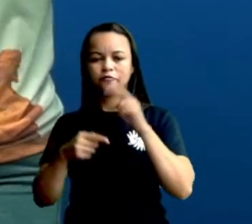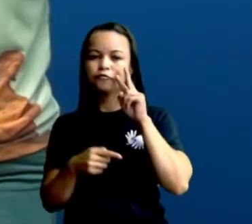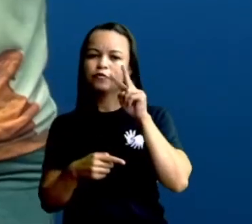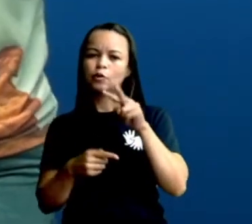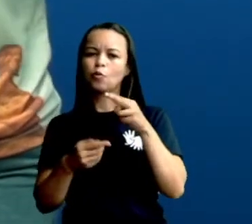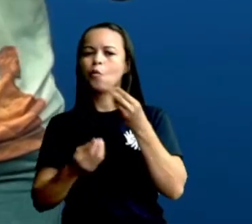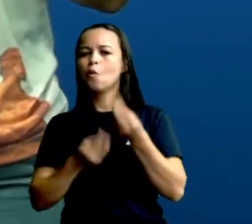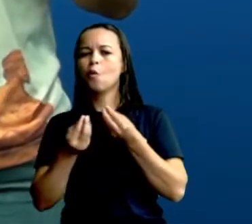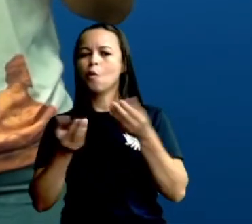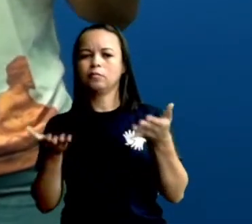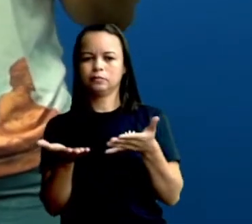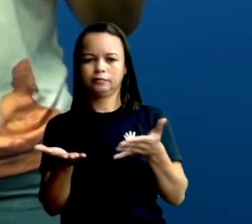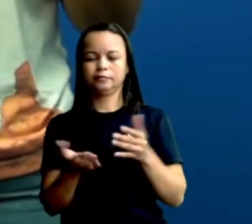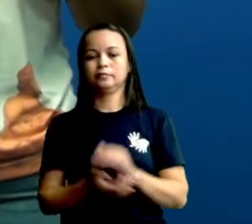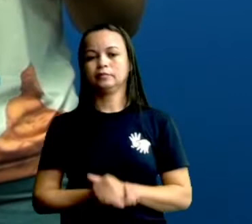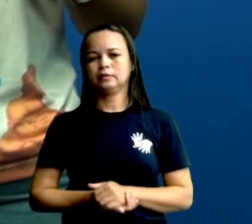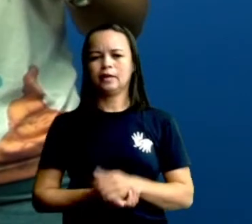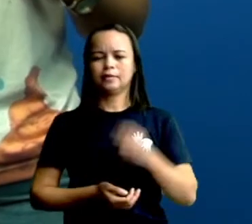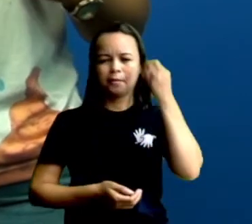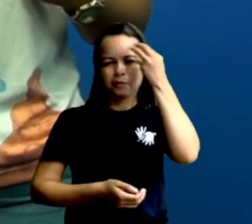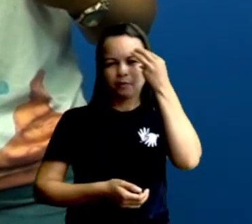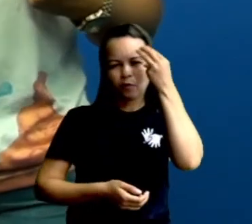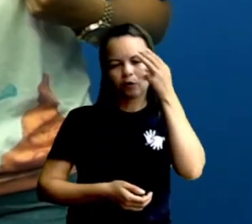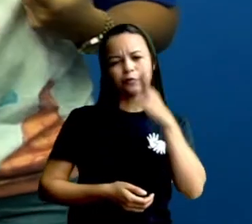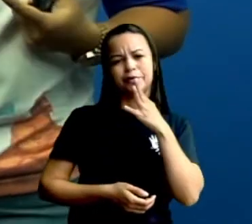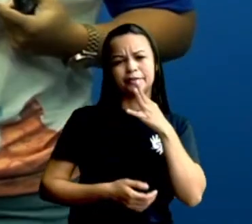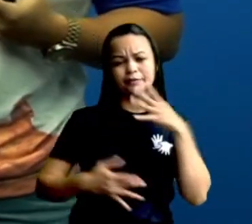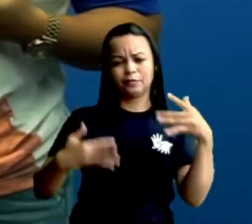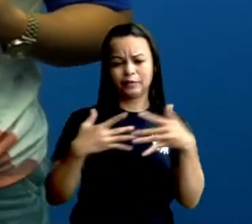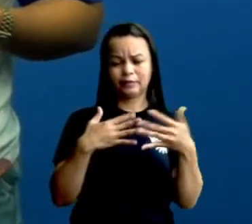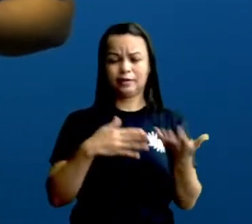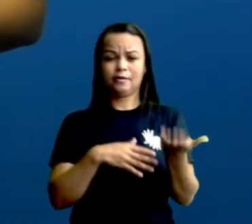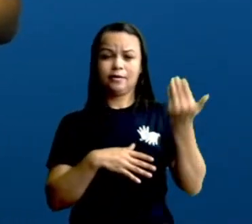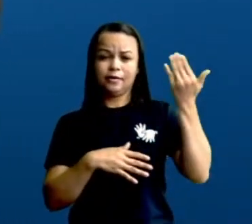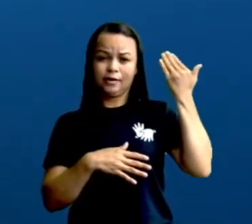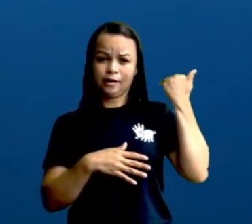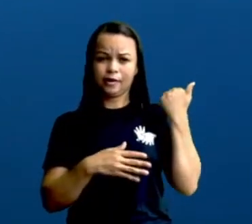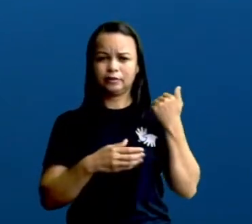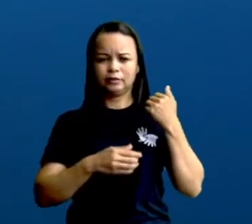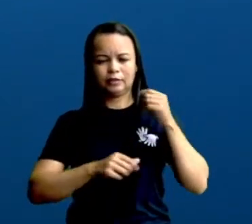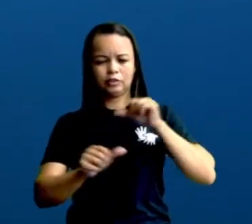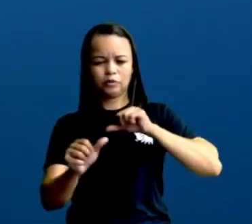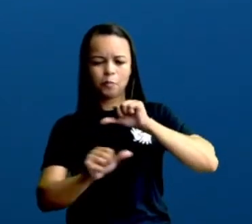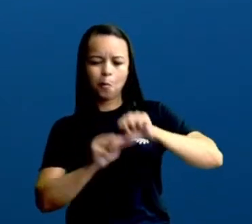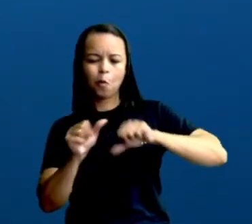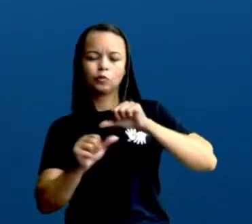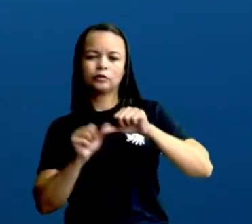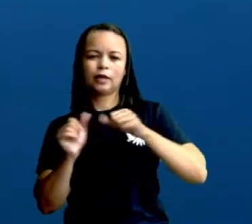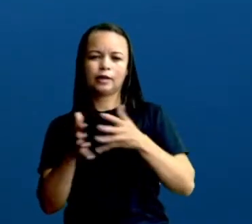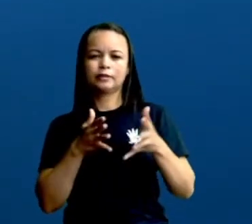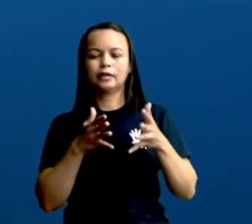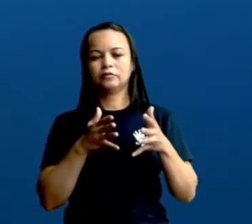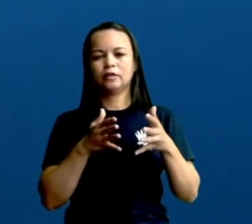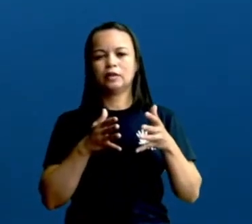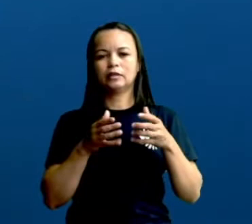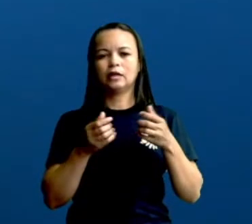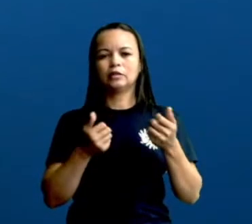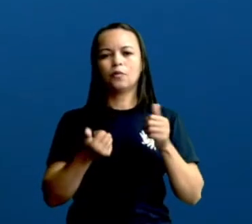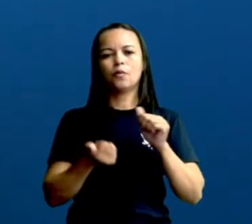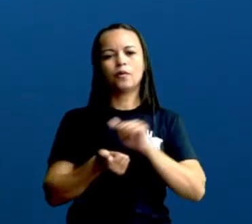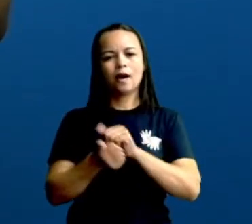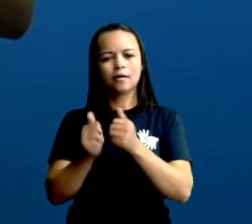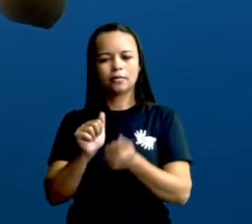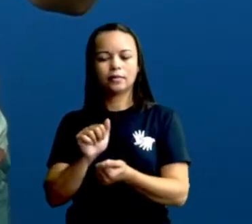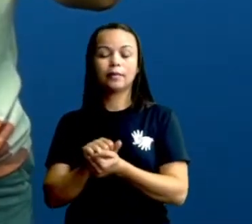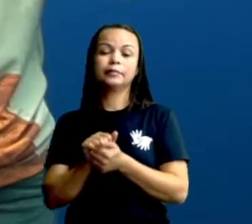na memória das pessoas que conheceram aquela cidade antes de ser reformada ou de passar por